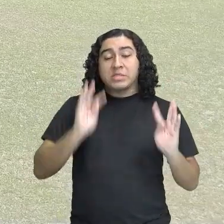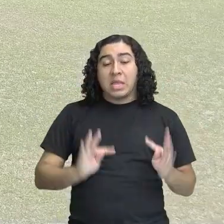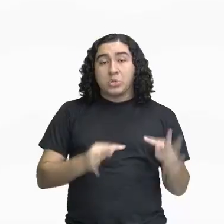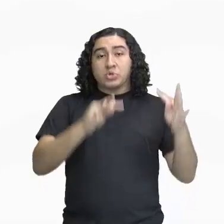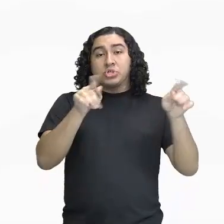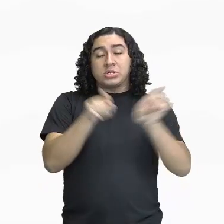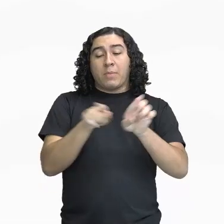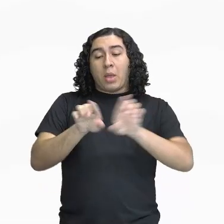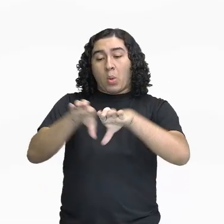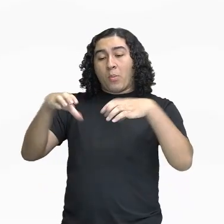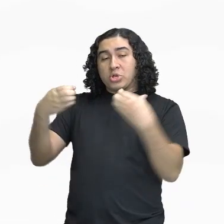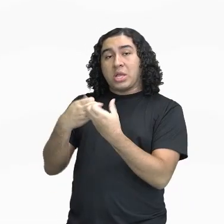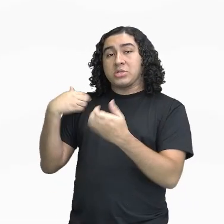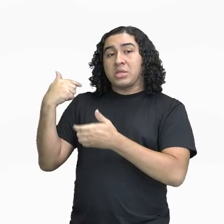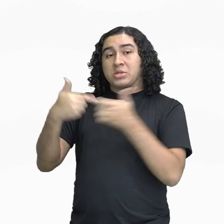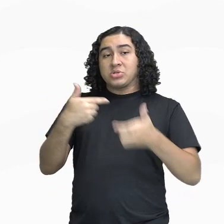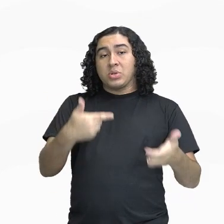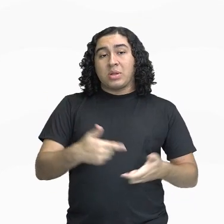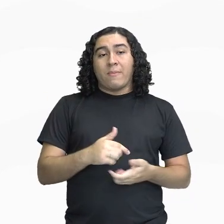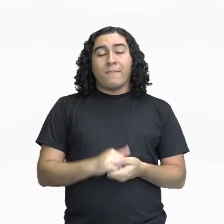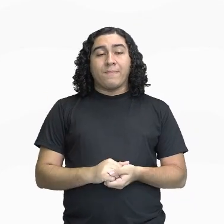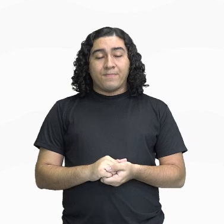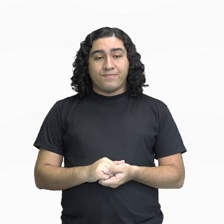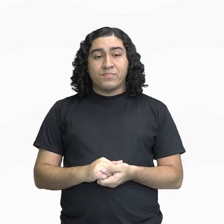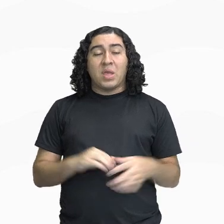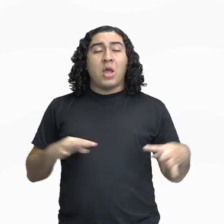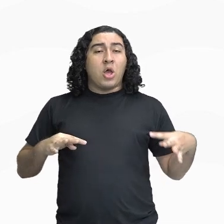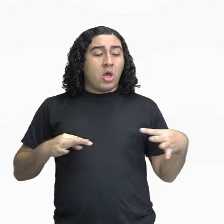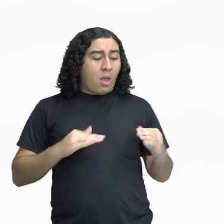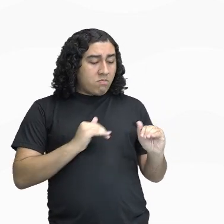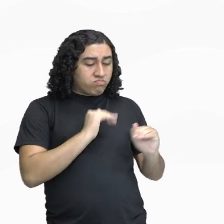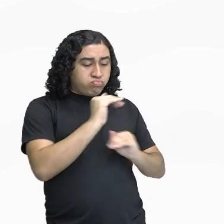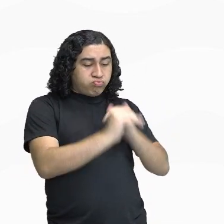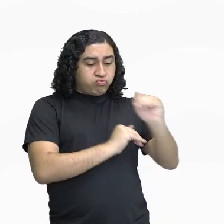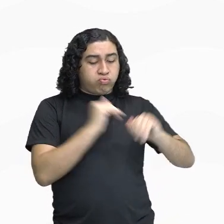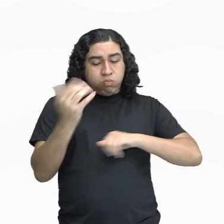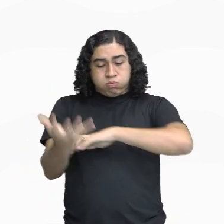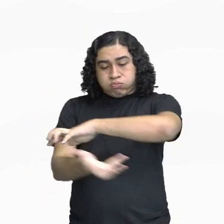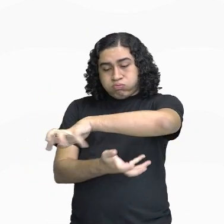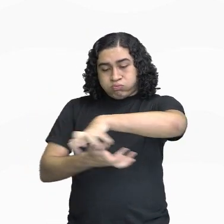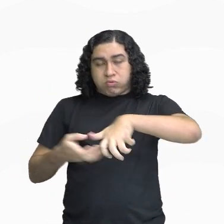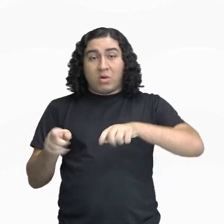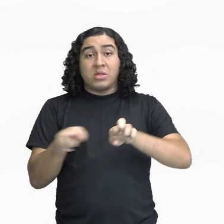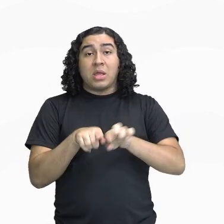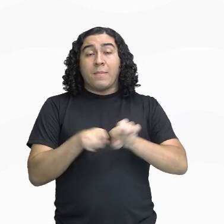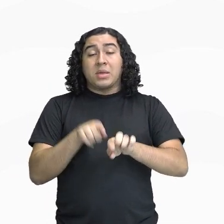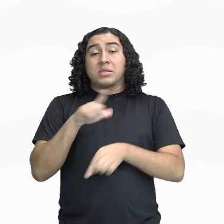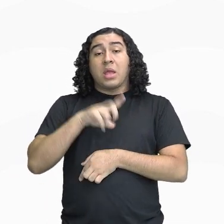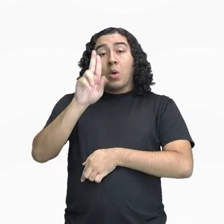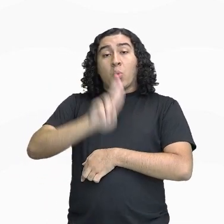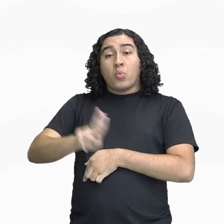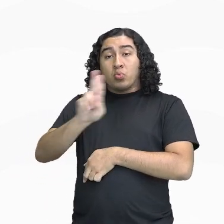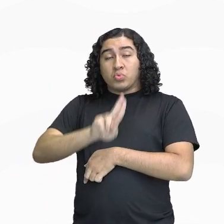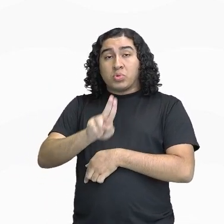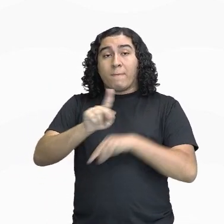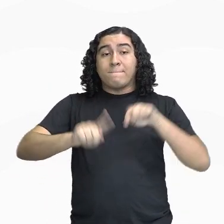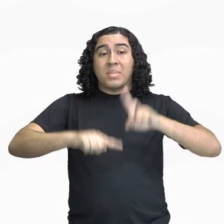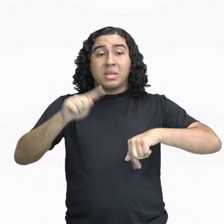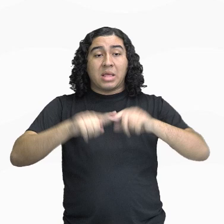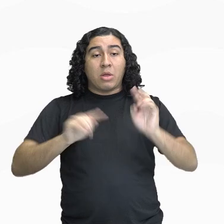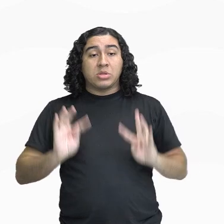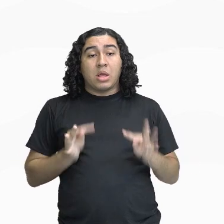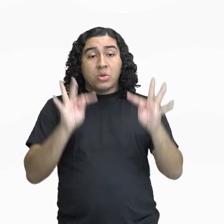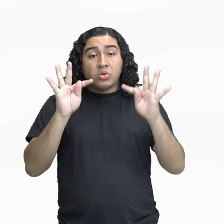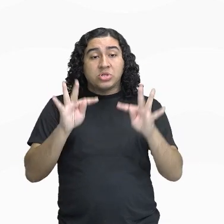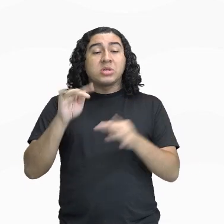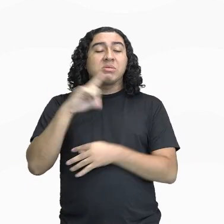e as comunidades tradicionais. Em meio a toda essa evolução, nós tivemos a utilização de mecanismos tecnológicos que